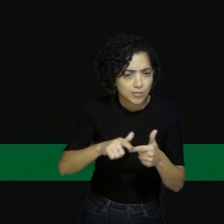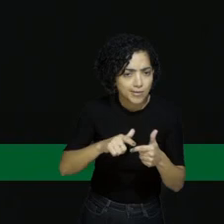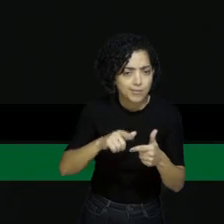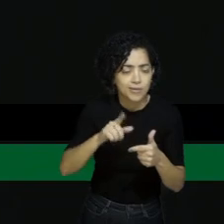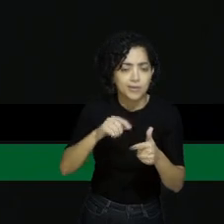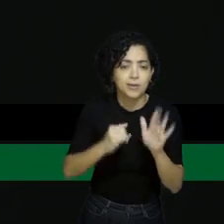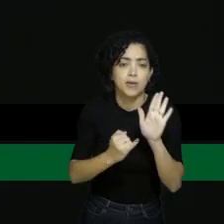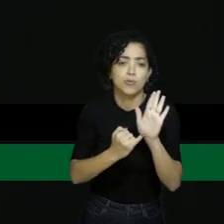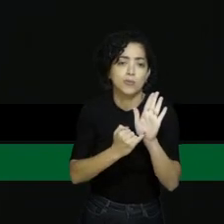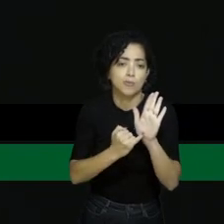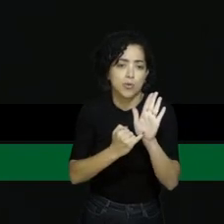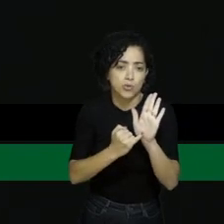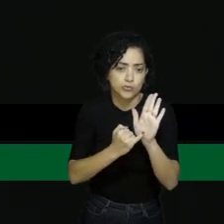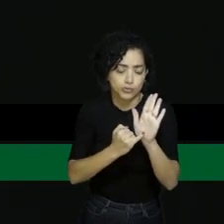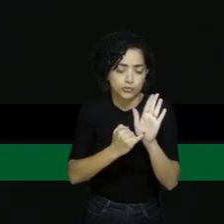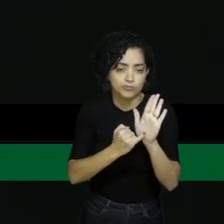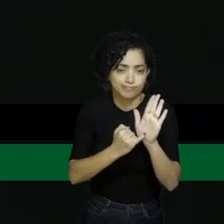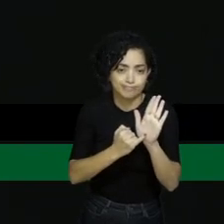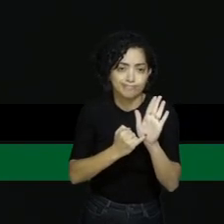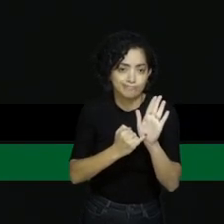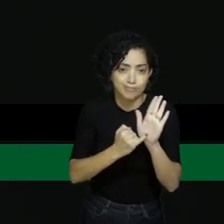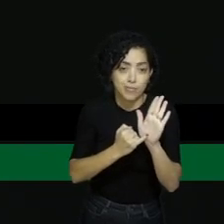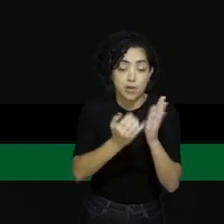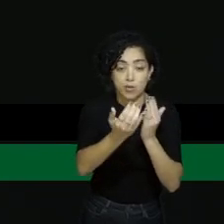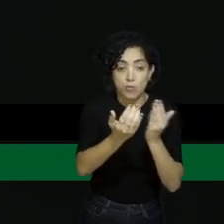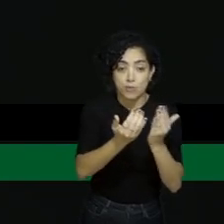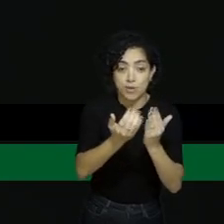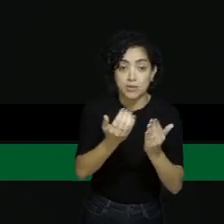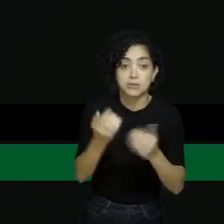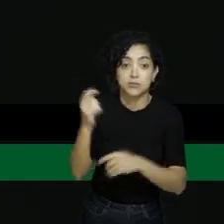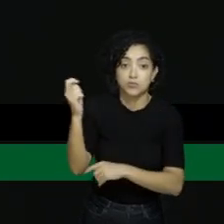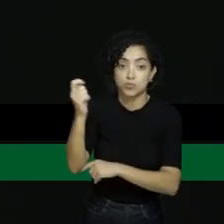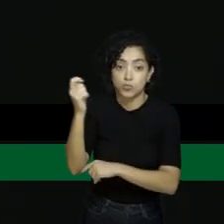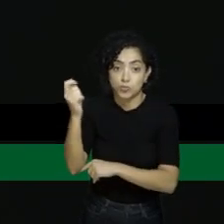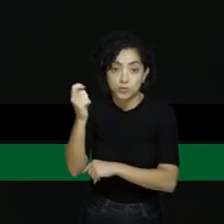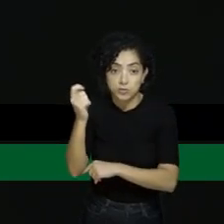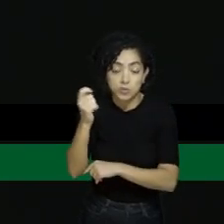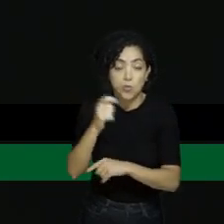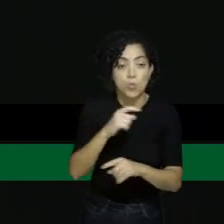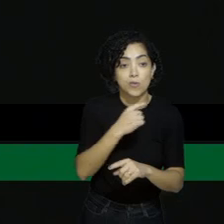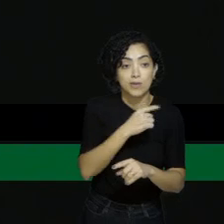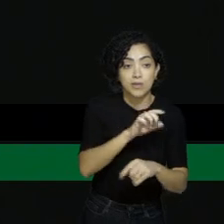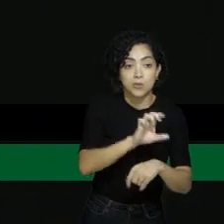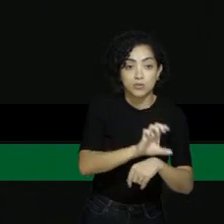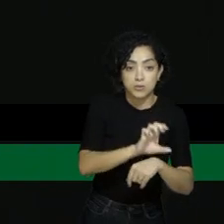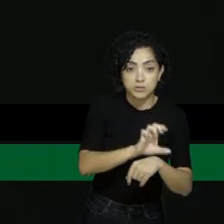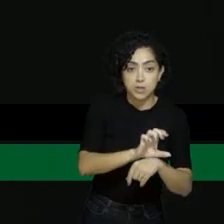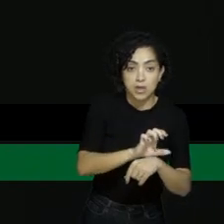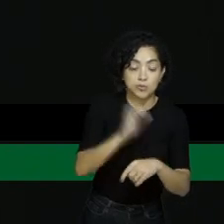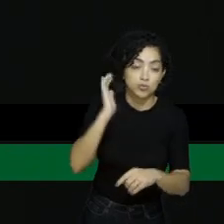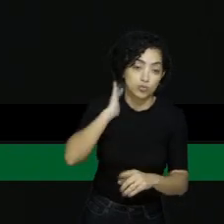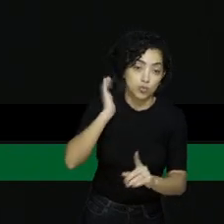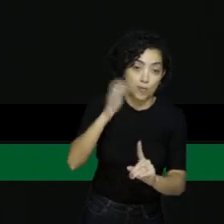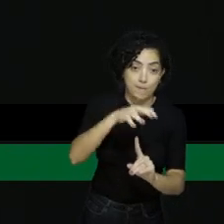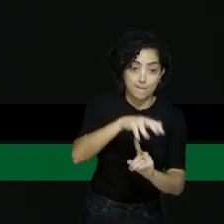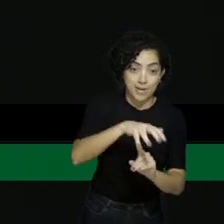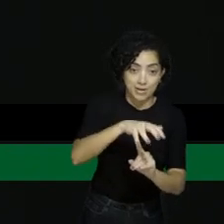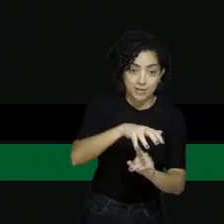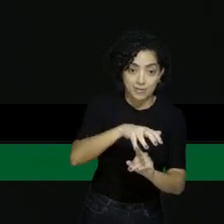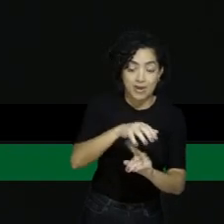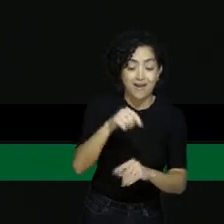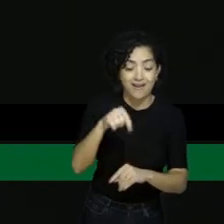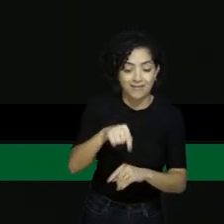estados. Nós temos, com relação ao Rio Grande do Sul e Paraná, pagamos 300